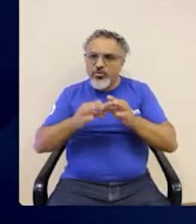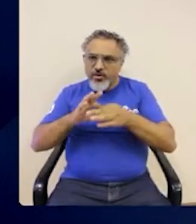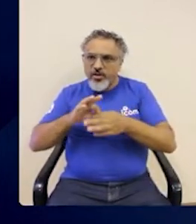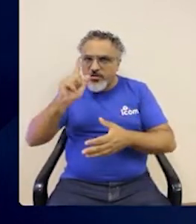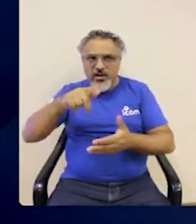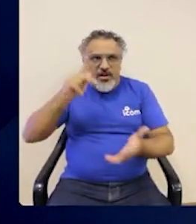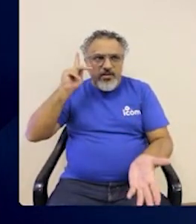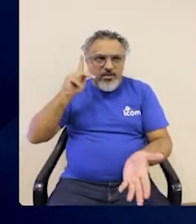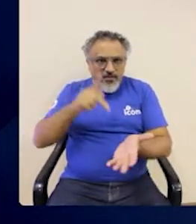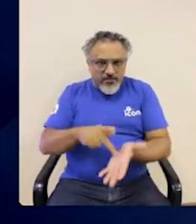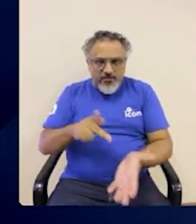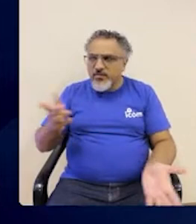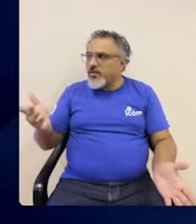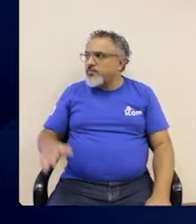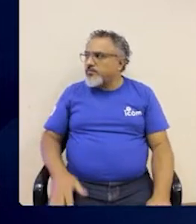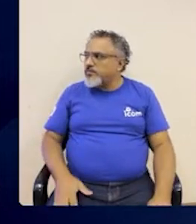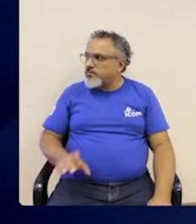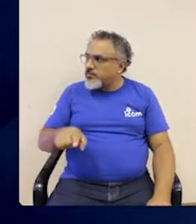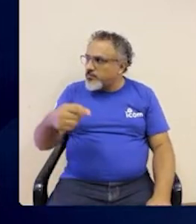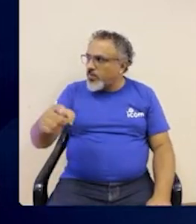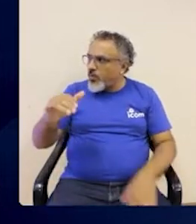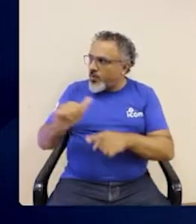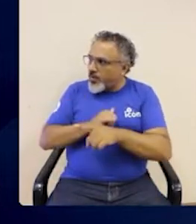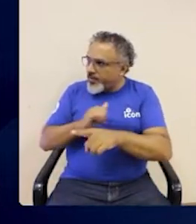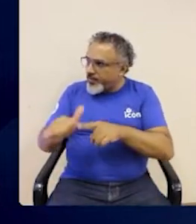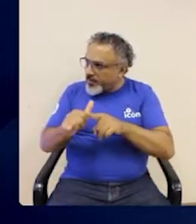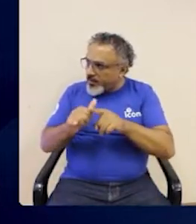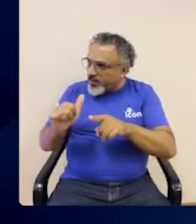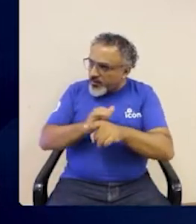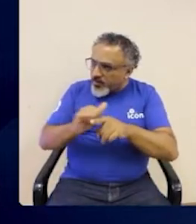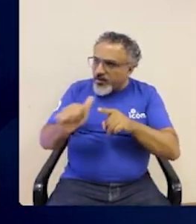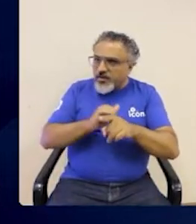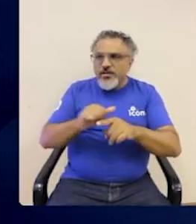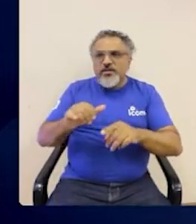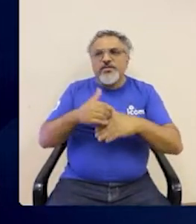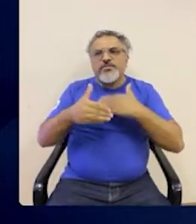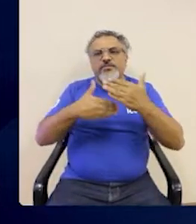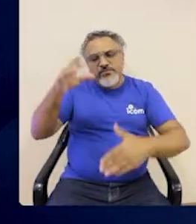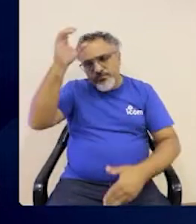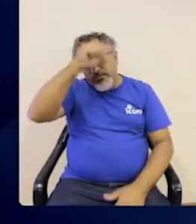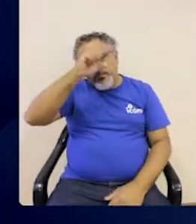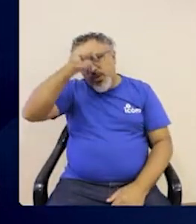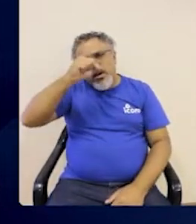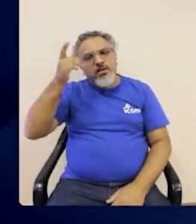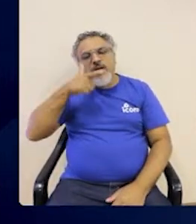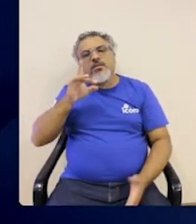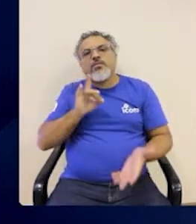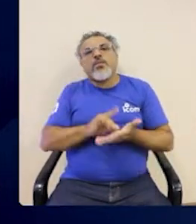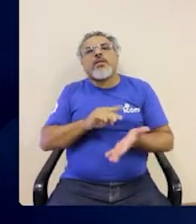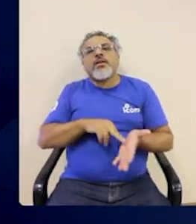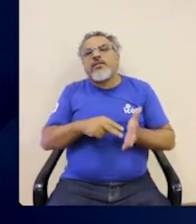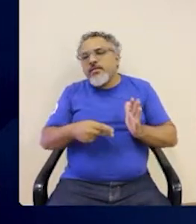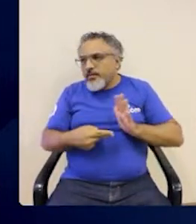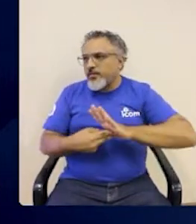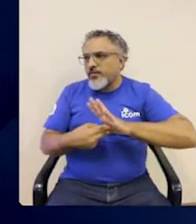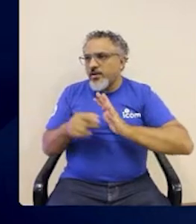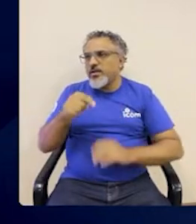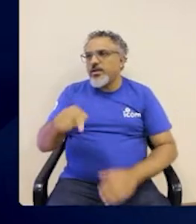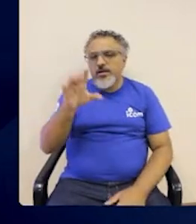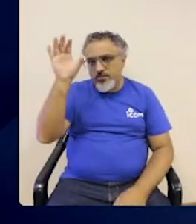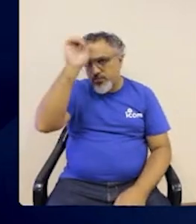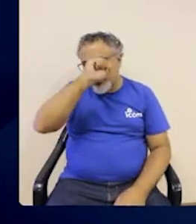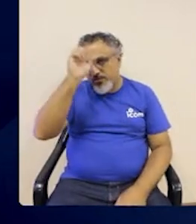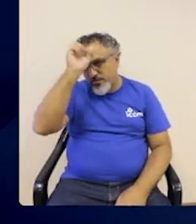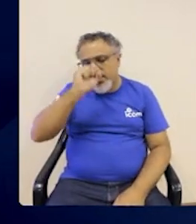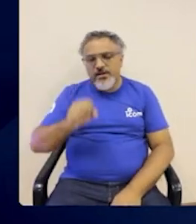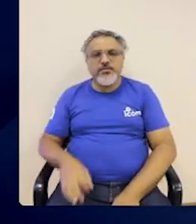isso, sem sombra de dúvidas, é uma das estratégias ativas de aprendizagem que serve mesmo para consolidar e dar significado àquele aprendizado. Então,